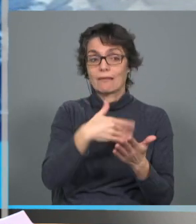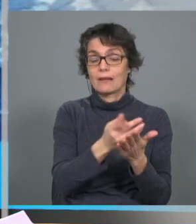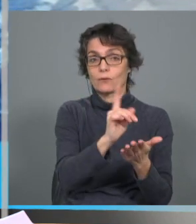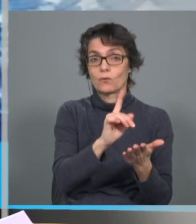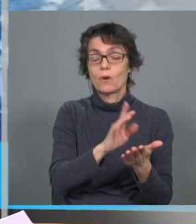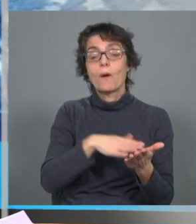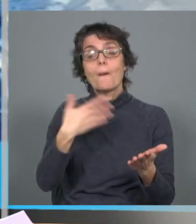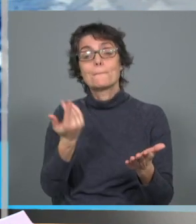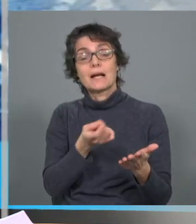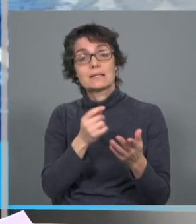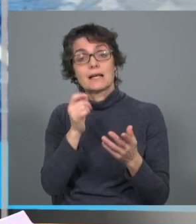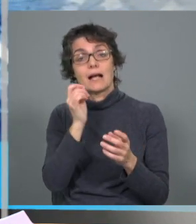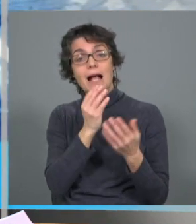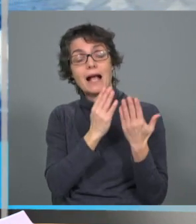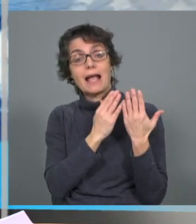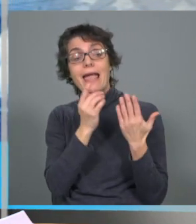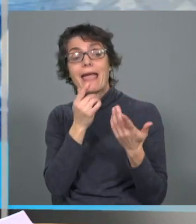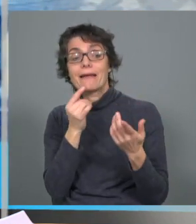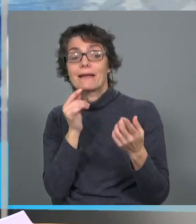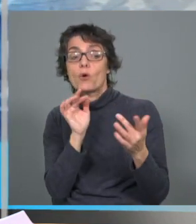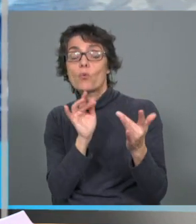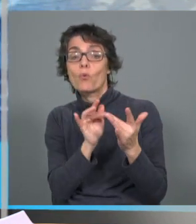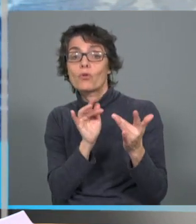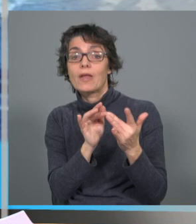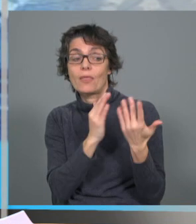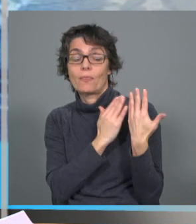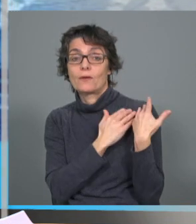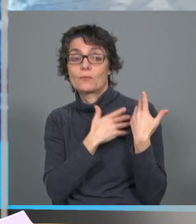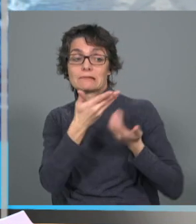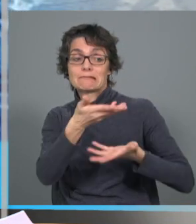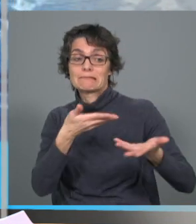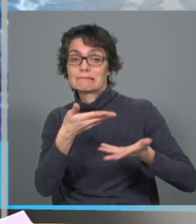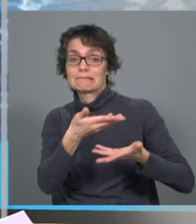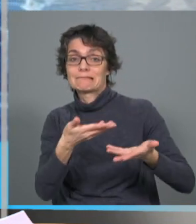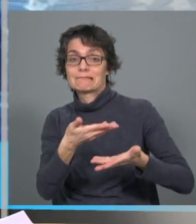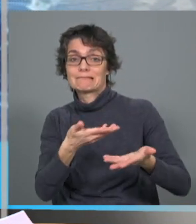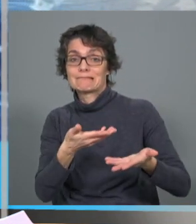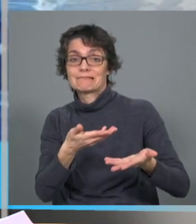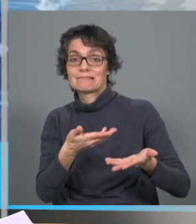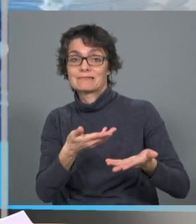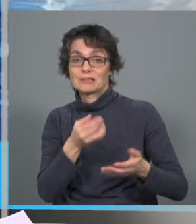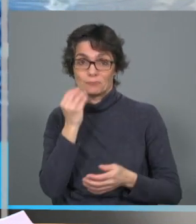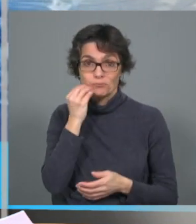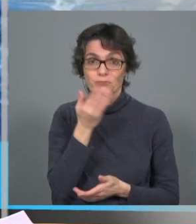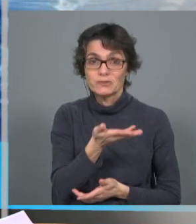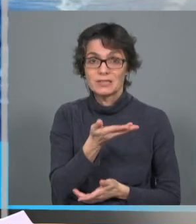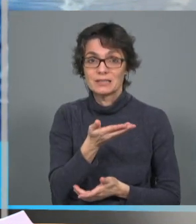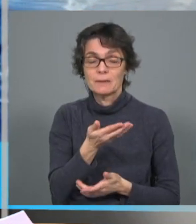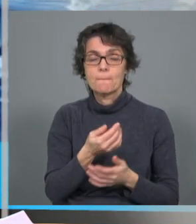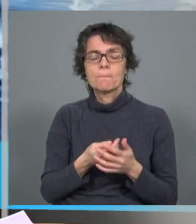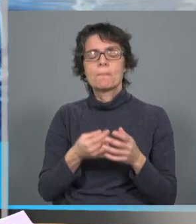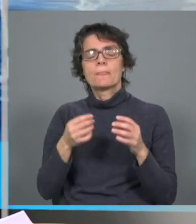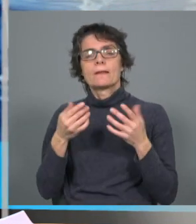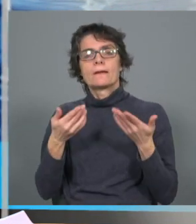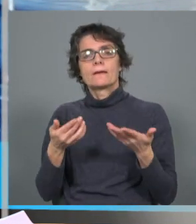designar alguém que fica interlocutor privilegiado e que, portanto, em vez de aumentar